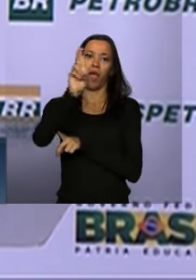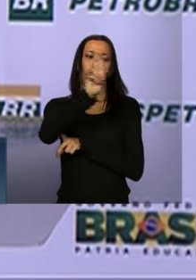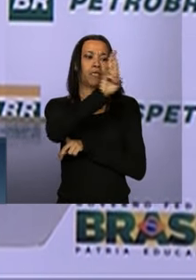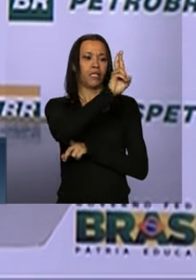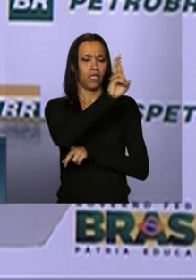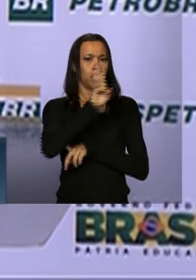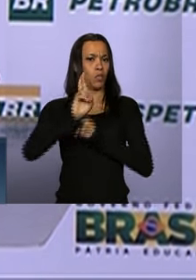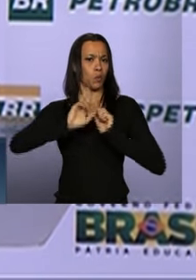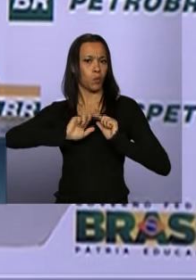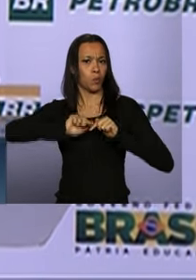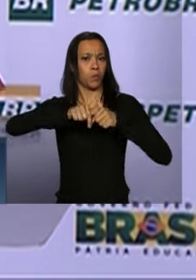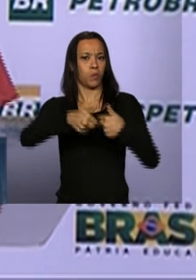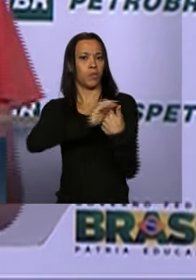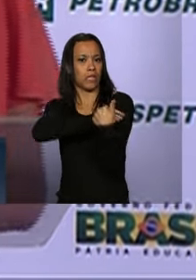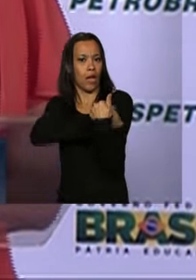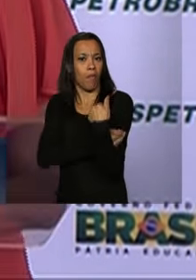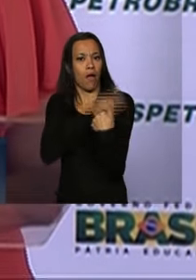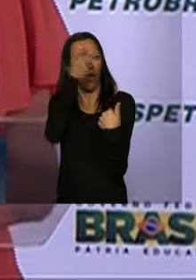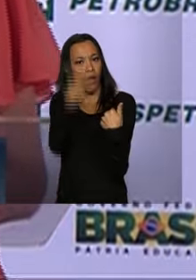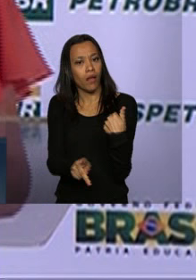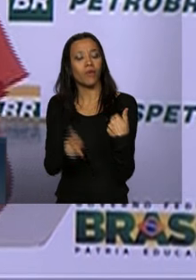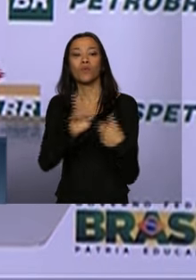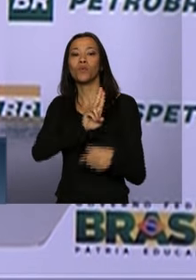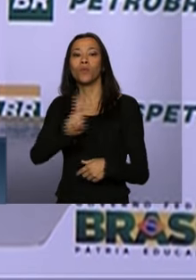de trabalho do Estaleiro Atlântico Sul,